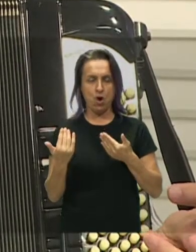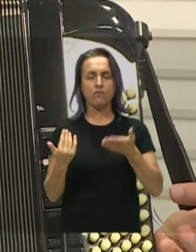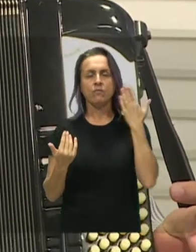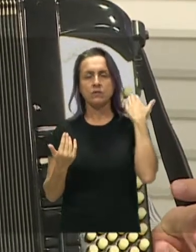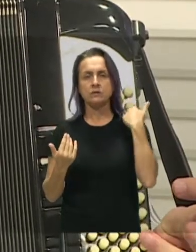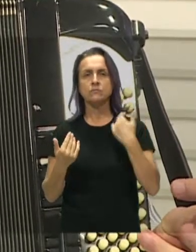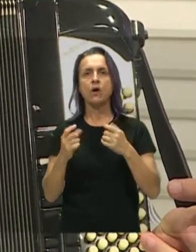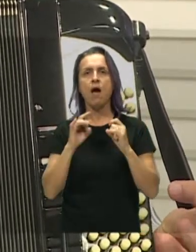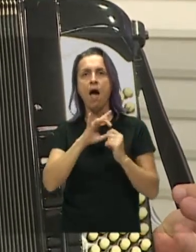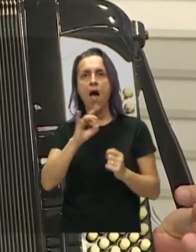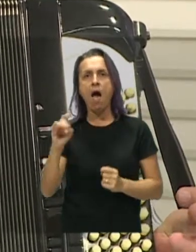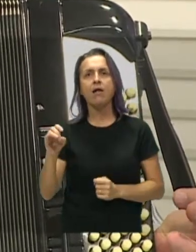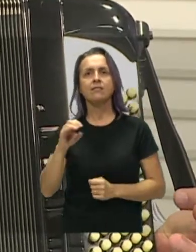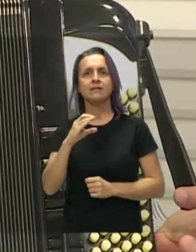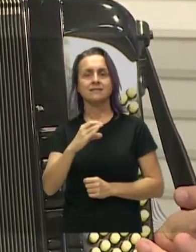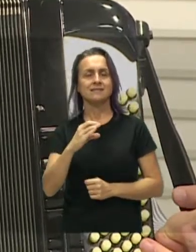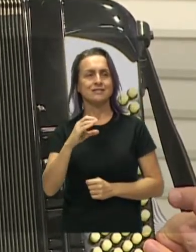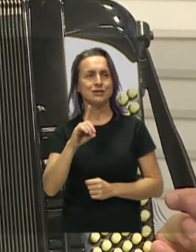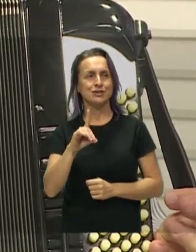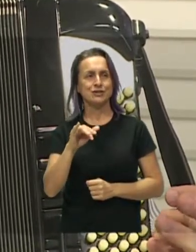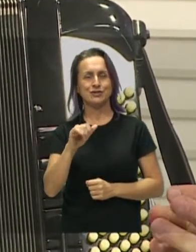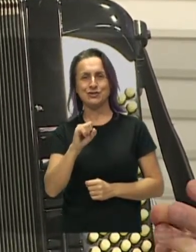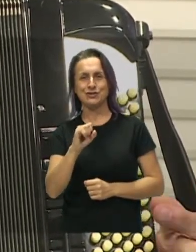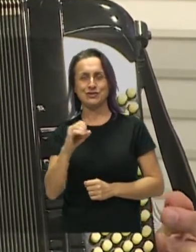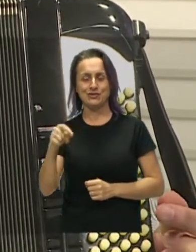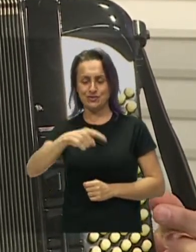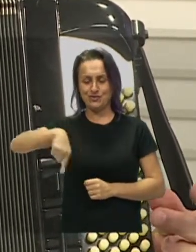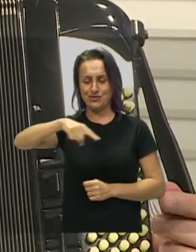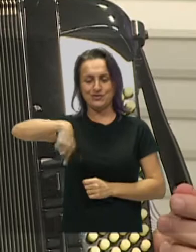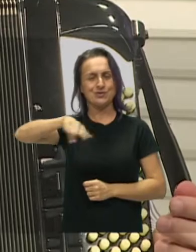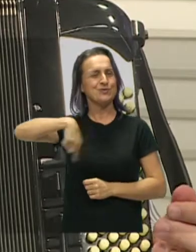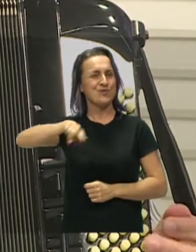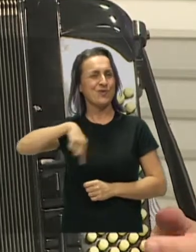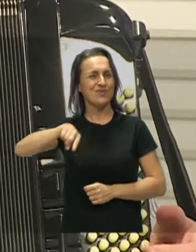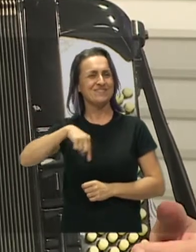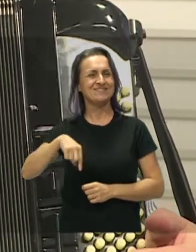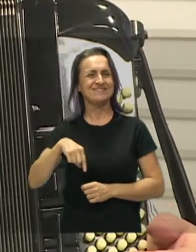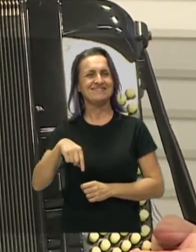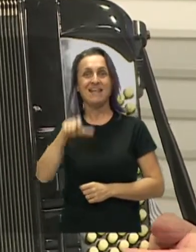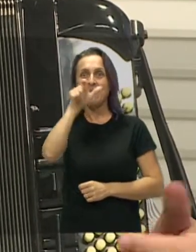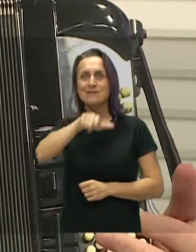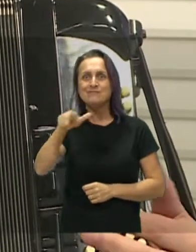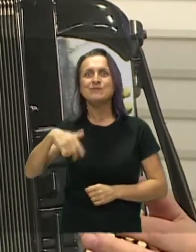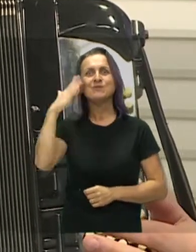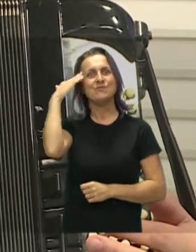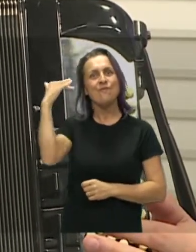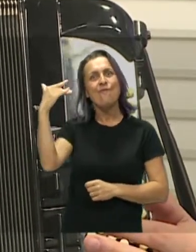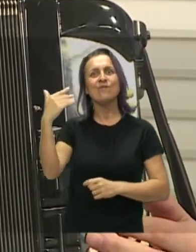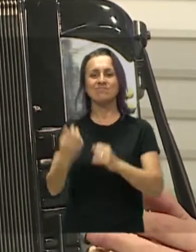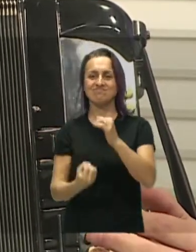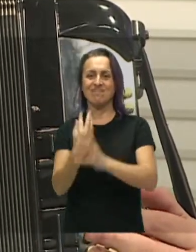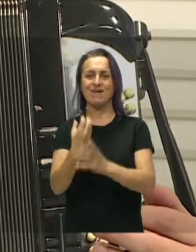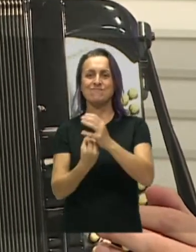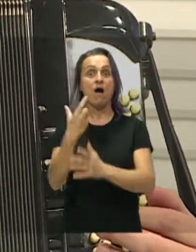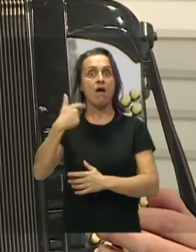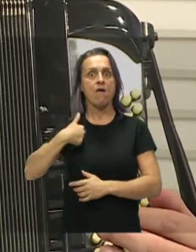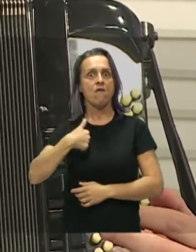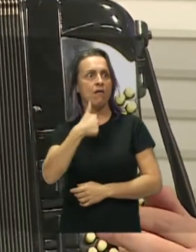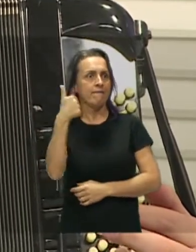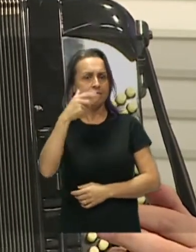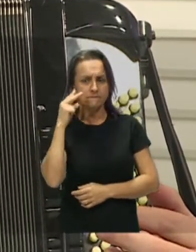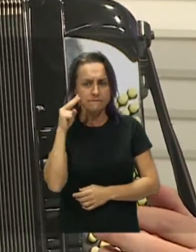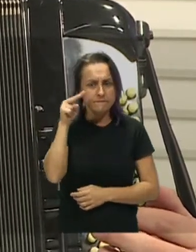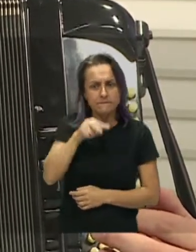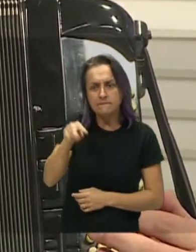Borghetti ou o Sivuca eles lançavam, eu era o primeiro a estar ouvindo ali todas as faixas, vendo o que eles estavam fazendo de novo, fazendo de diferente,